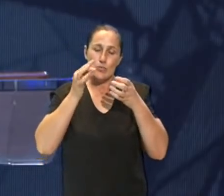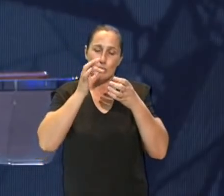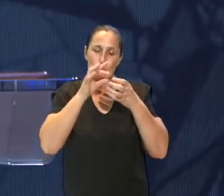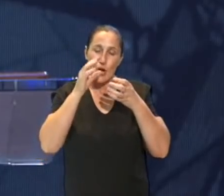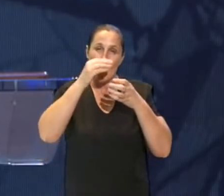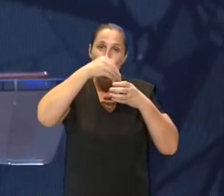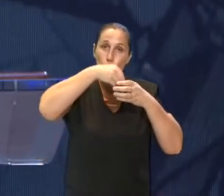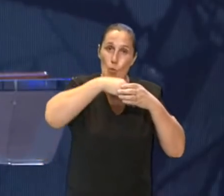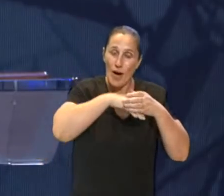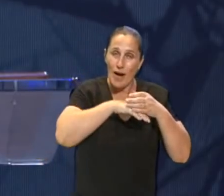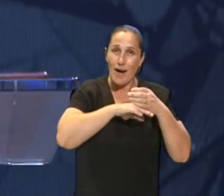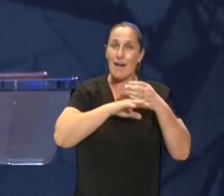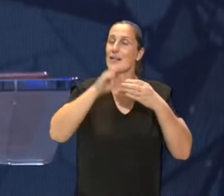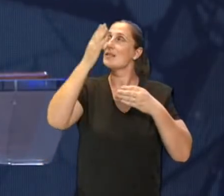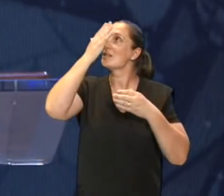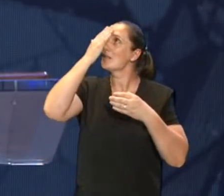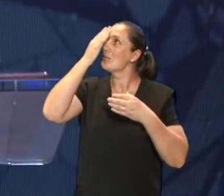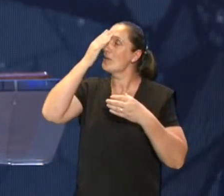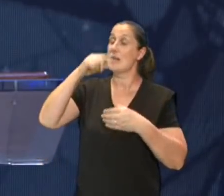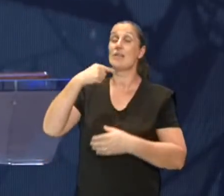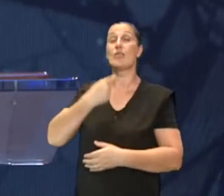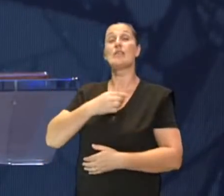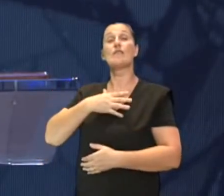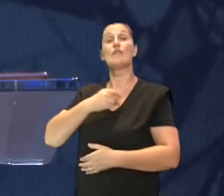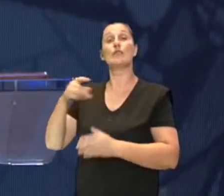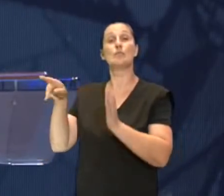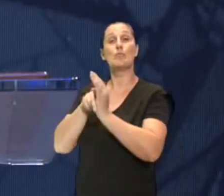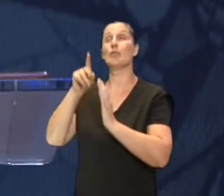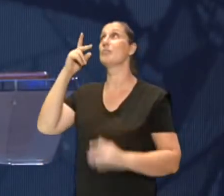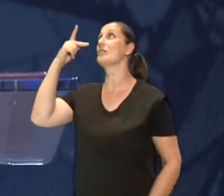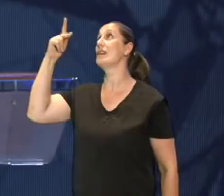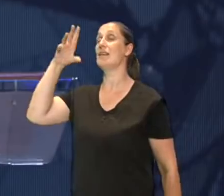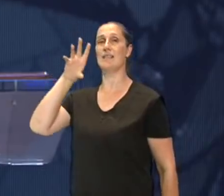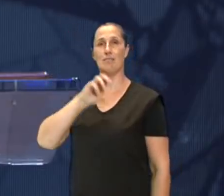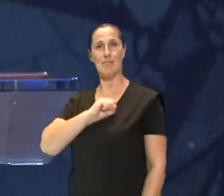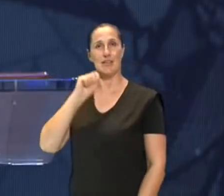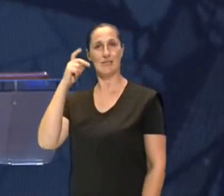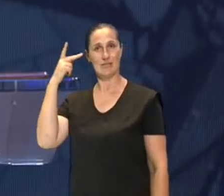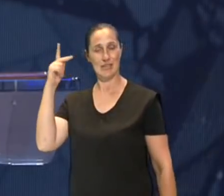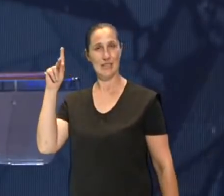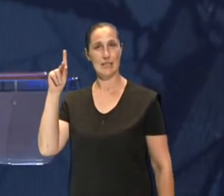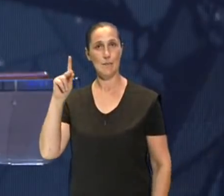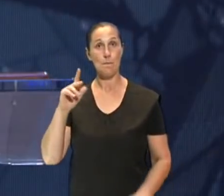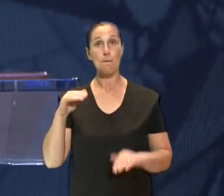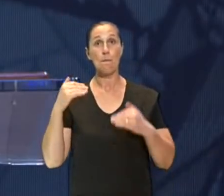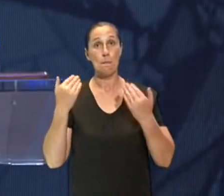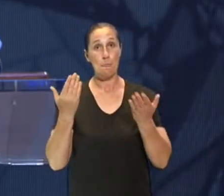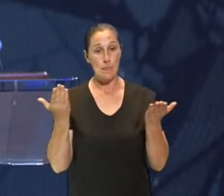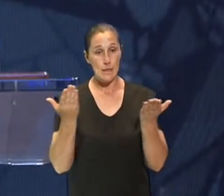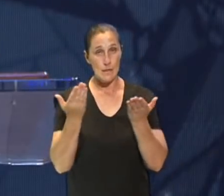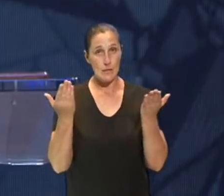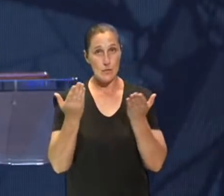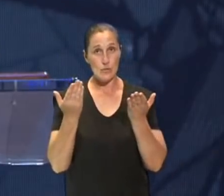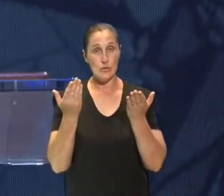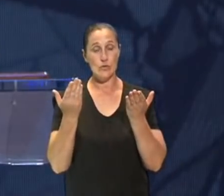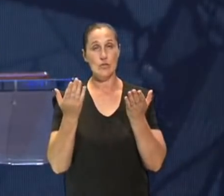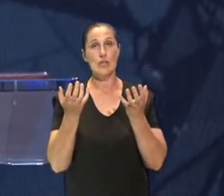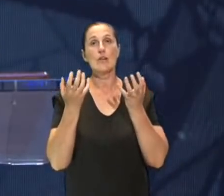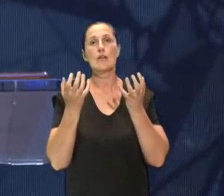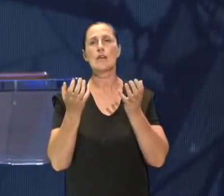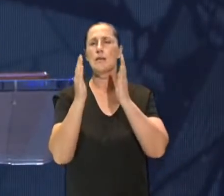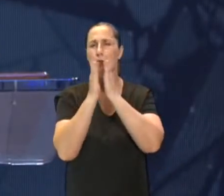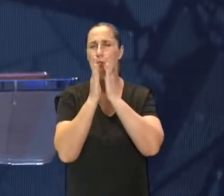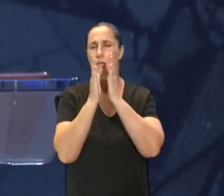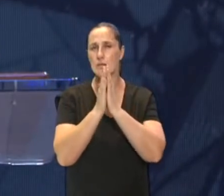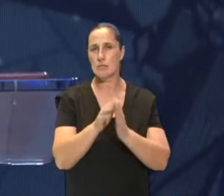somos filhos amados do Pai. Por isso, nessa noite, eu queria orar com você. Eu não sei o